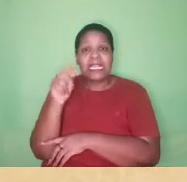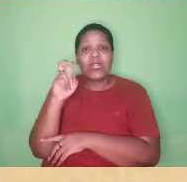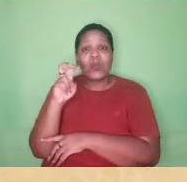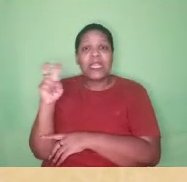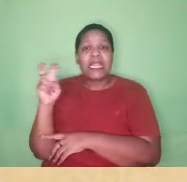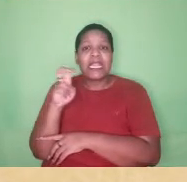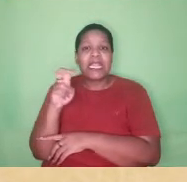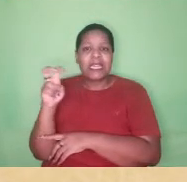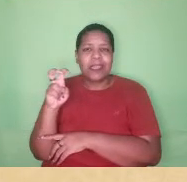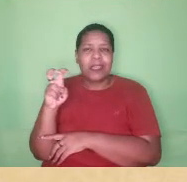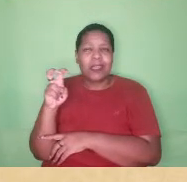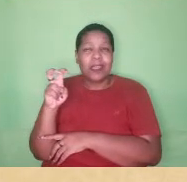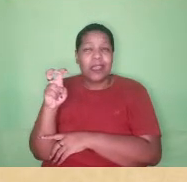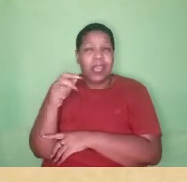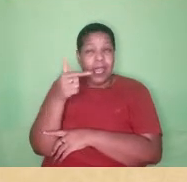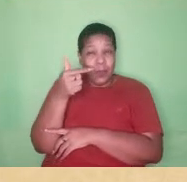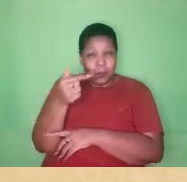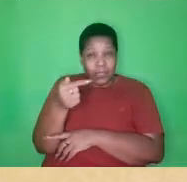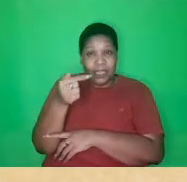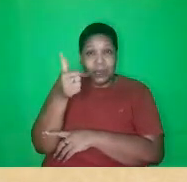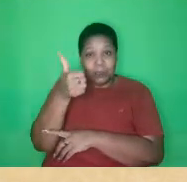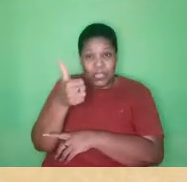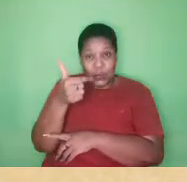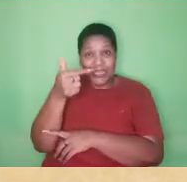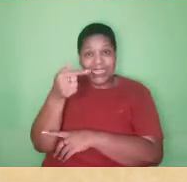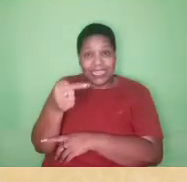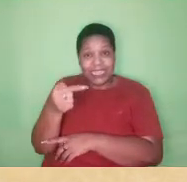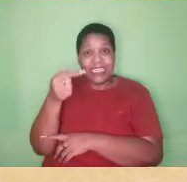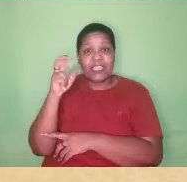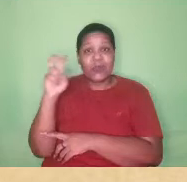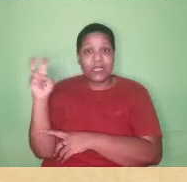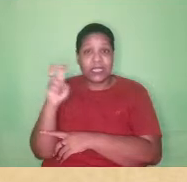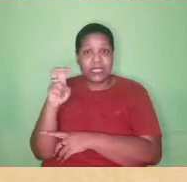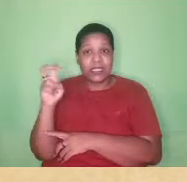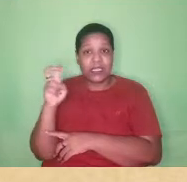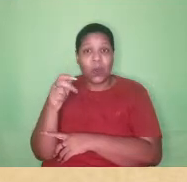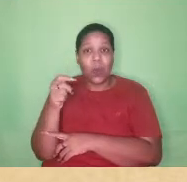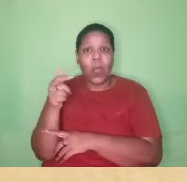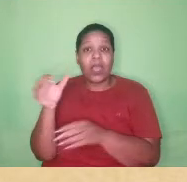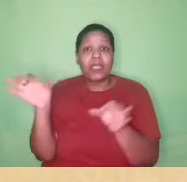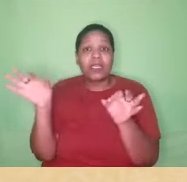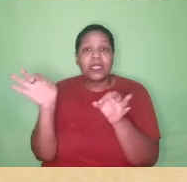1755. Olha, em 1755, nós já estamos com praticamente o quê?